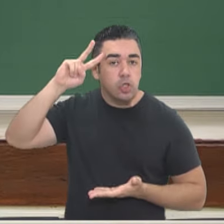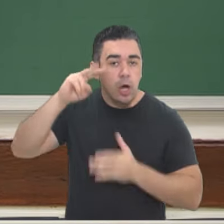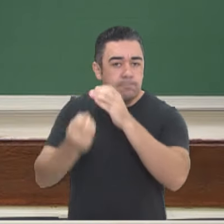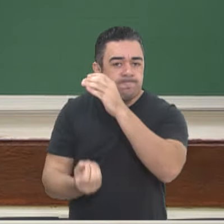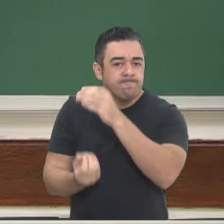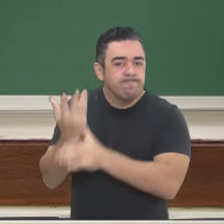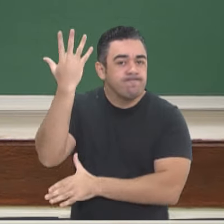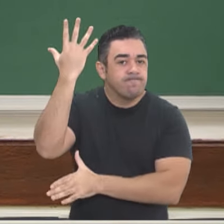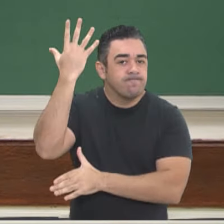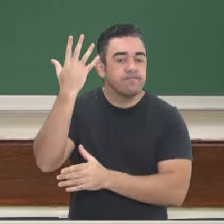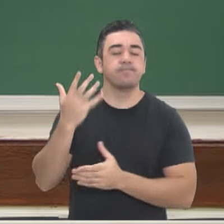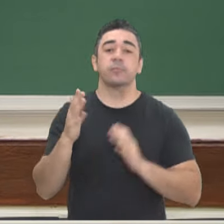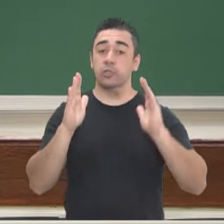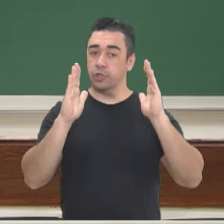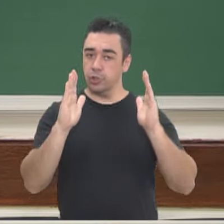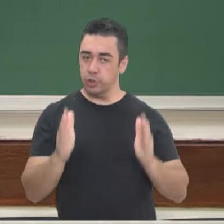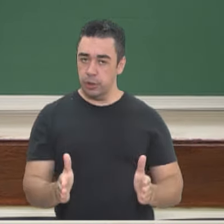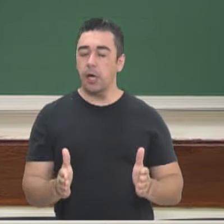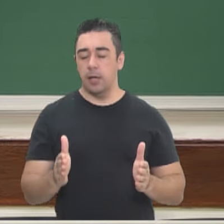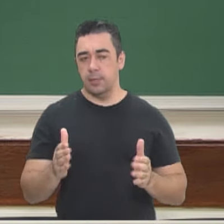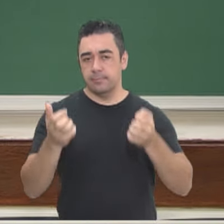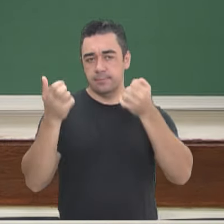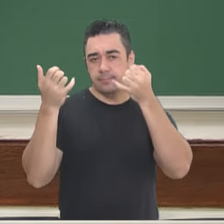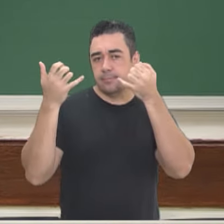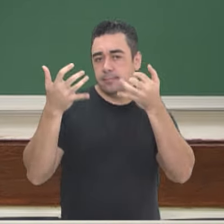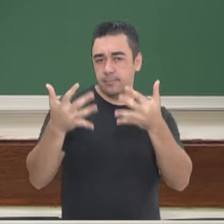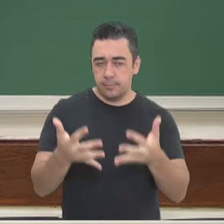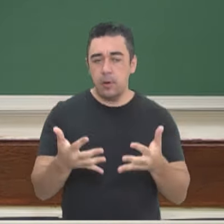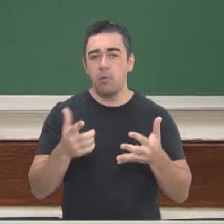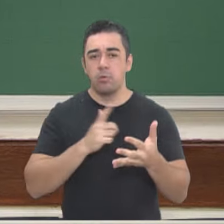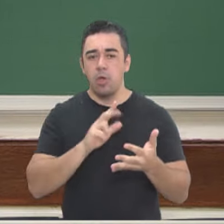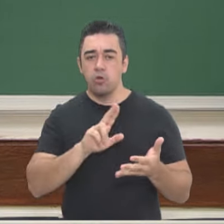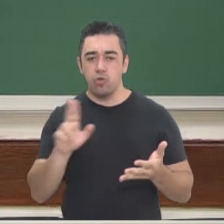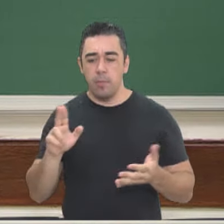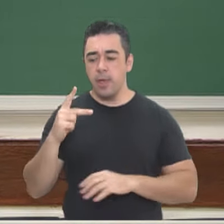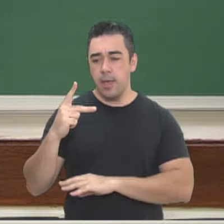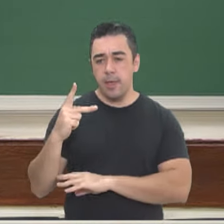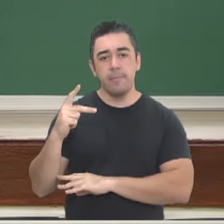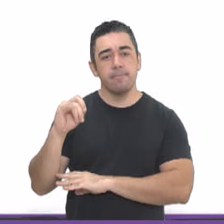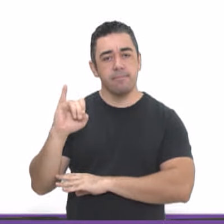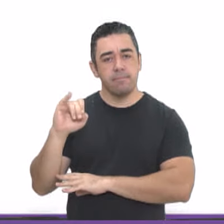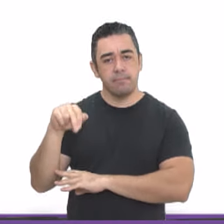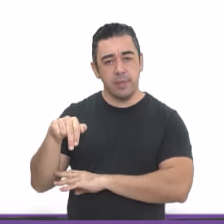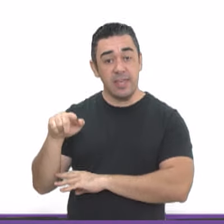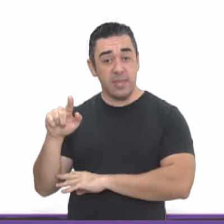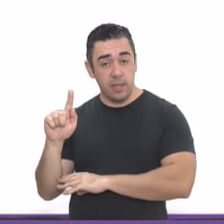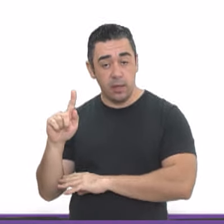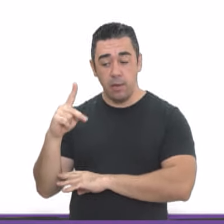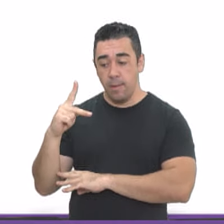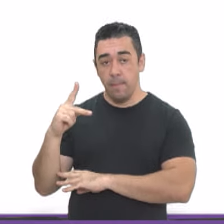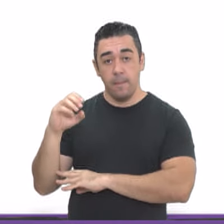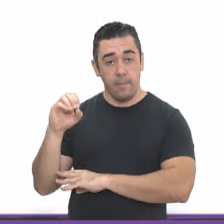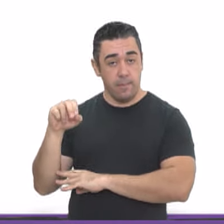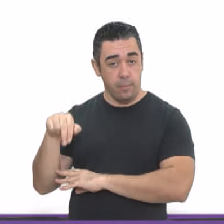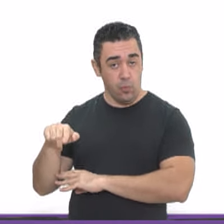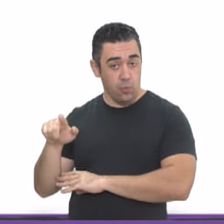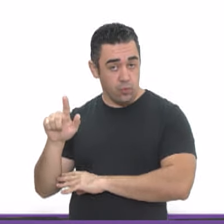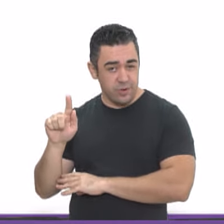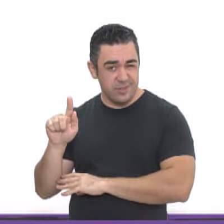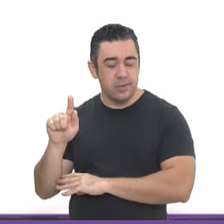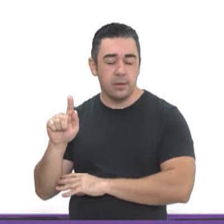já falamos que ele foi uma modalidade que tinha esse nome de ping-pong, que é uma questão mais informal, mais